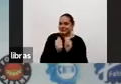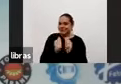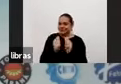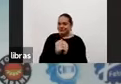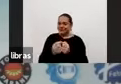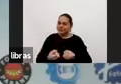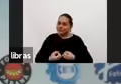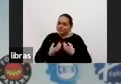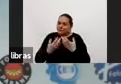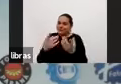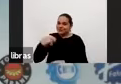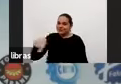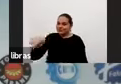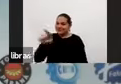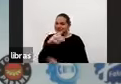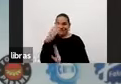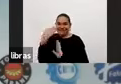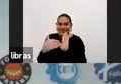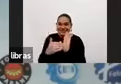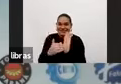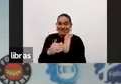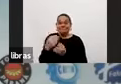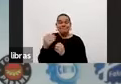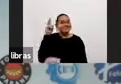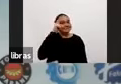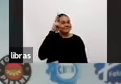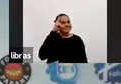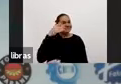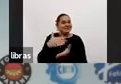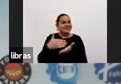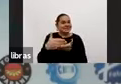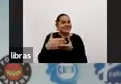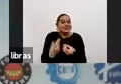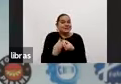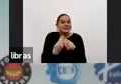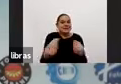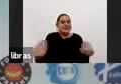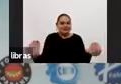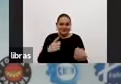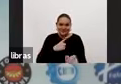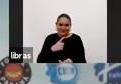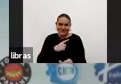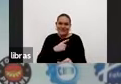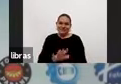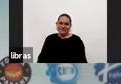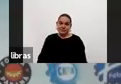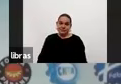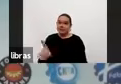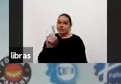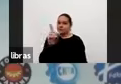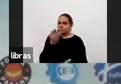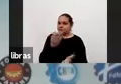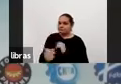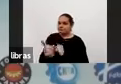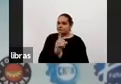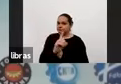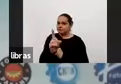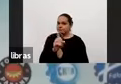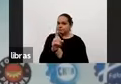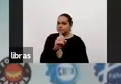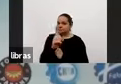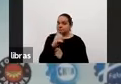do conteúdo, como que é essa história dessa doação, tá? Mas não percam, gente. Vocês têm